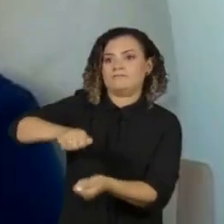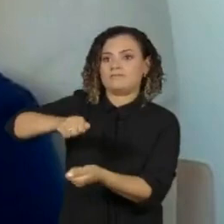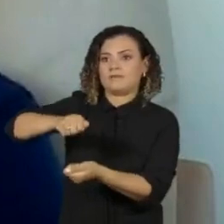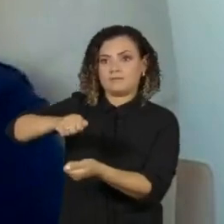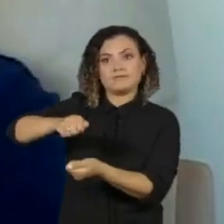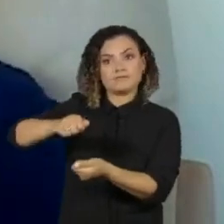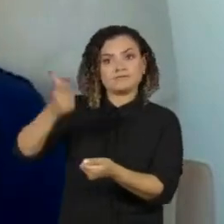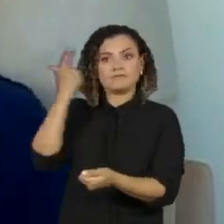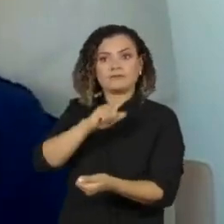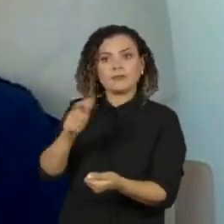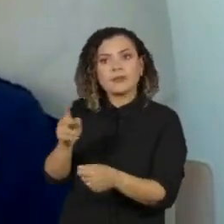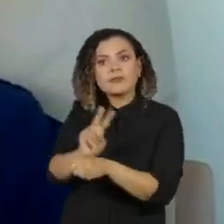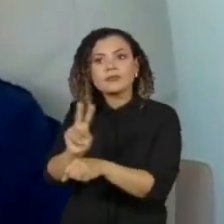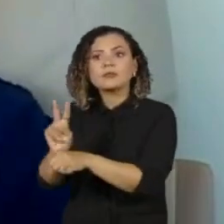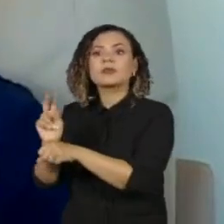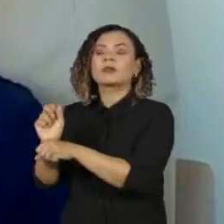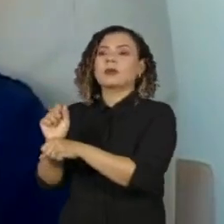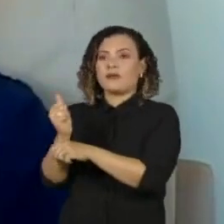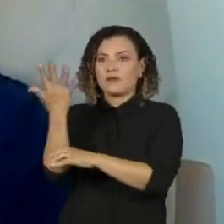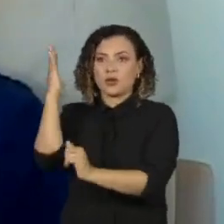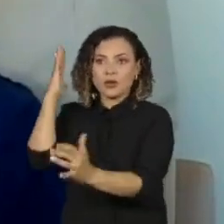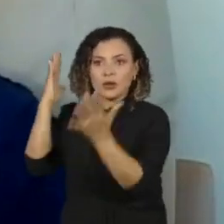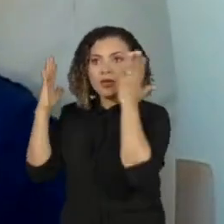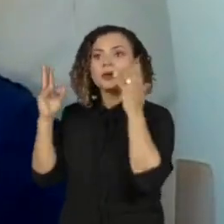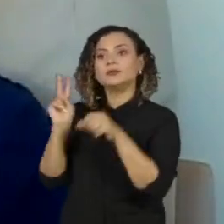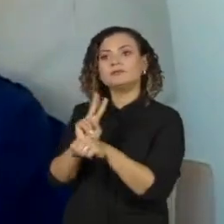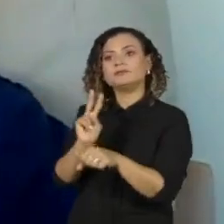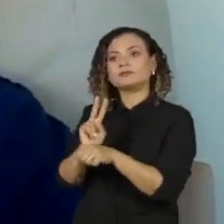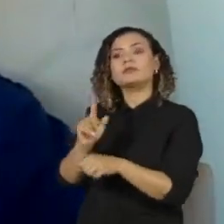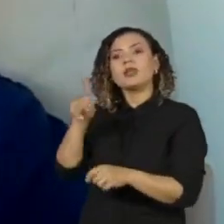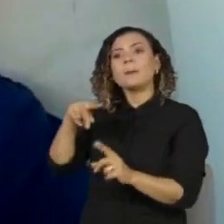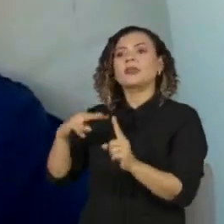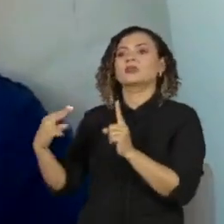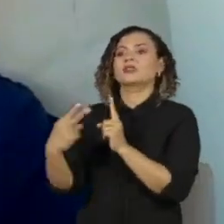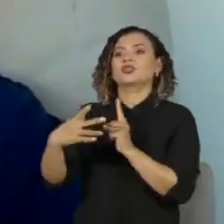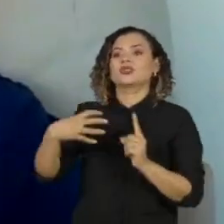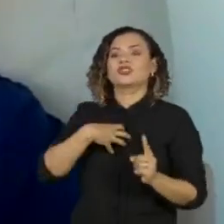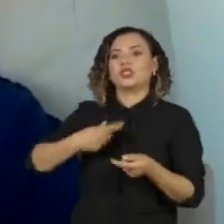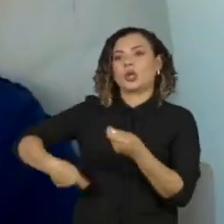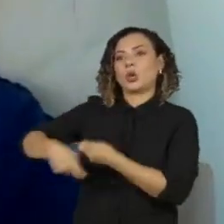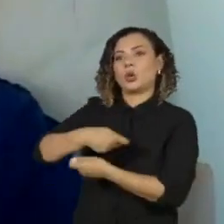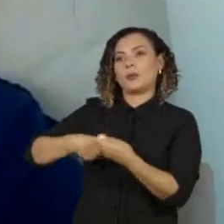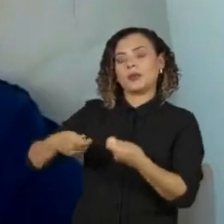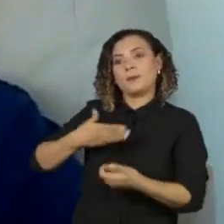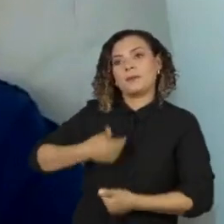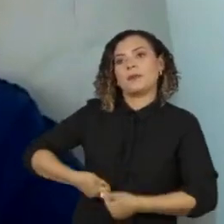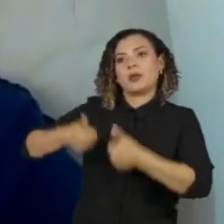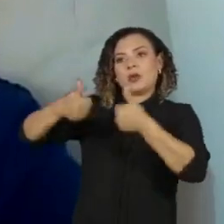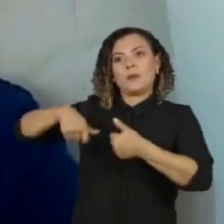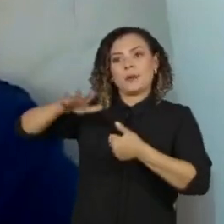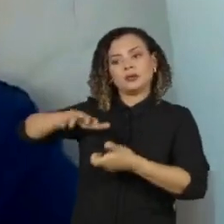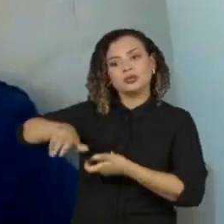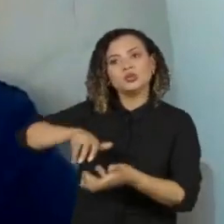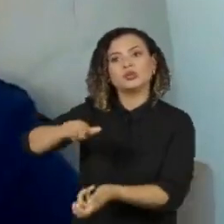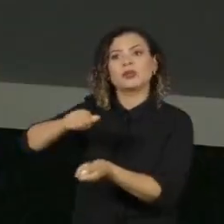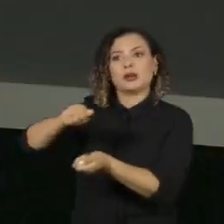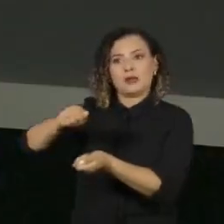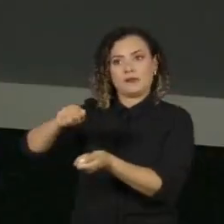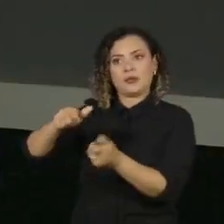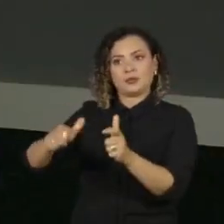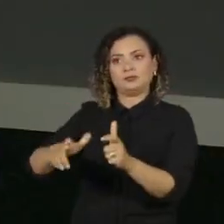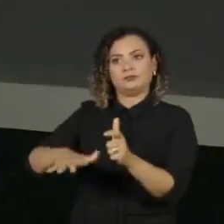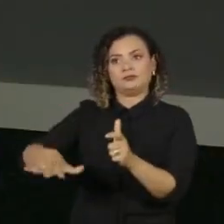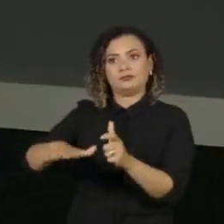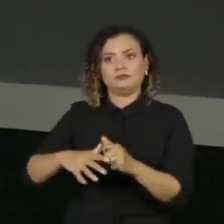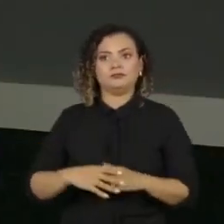associadas à manutenção da floresta, que é um pouco uma perspectiva de uma nova economia que precisa ser desenvolvida na região. E